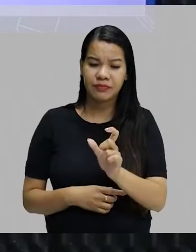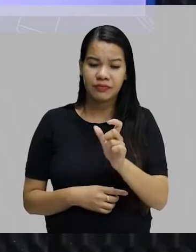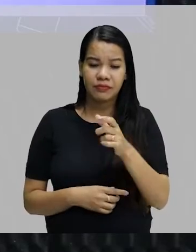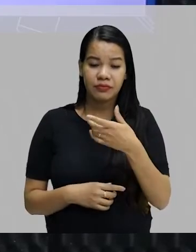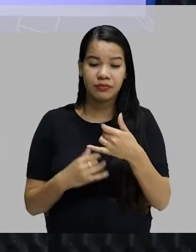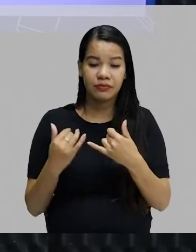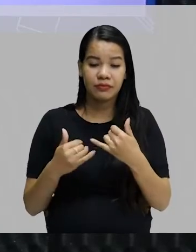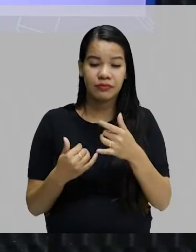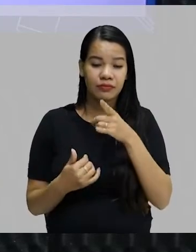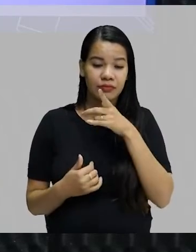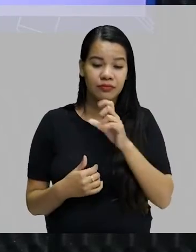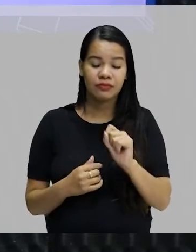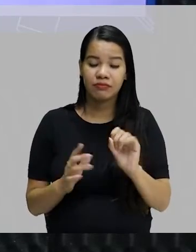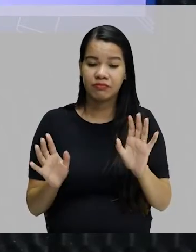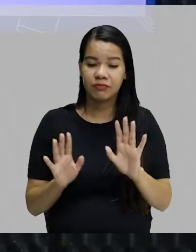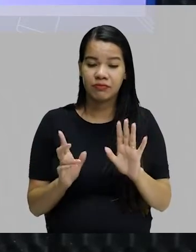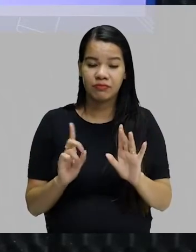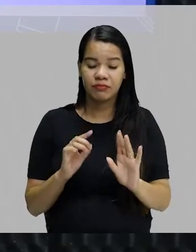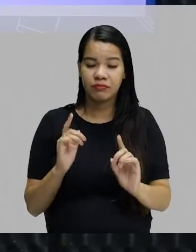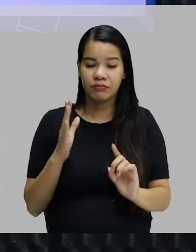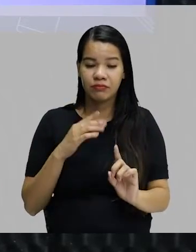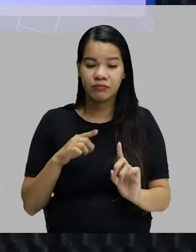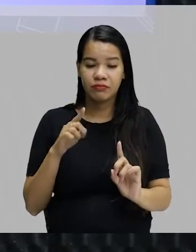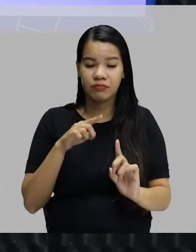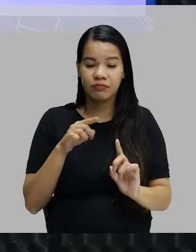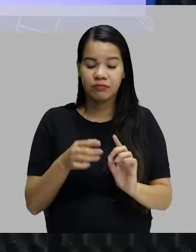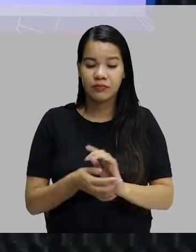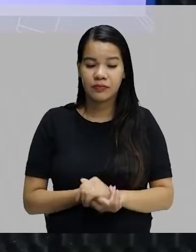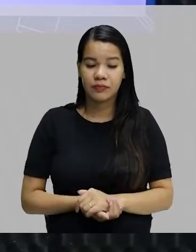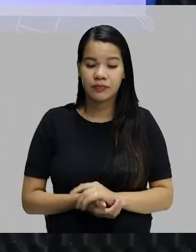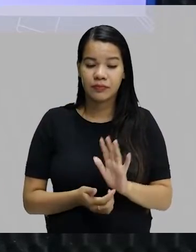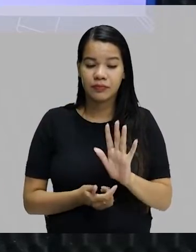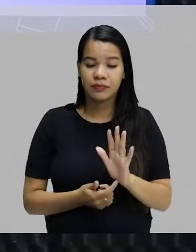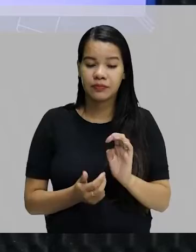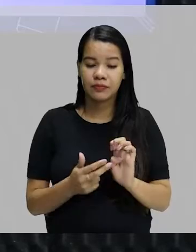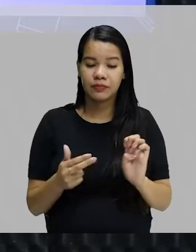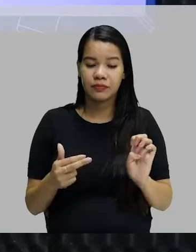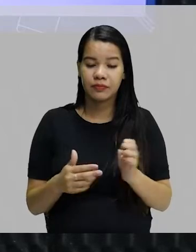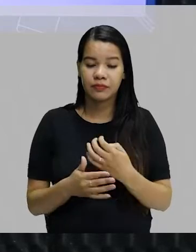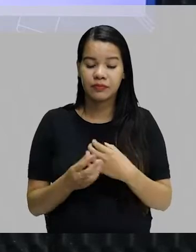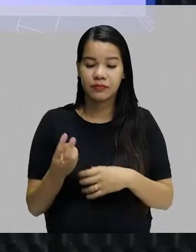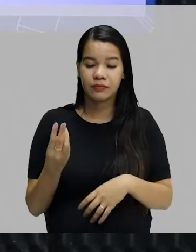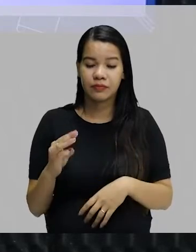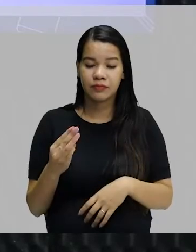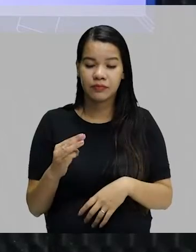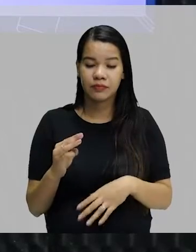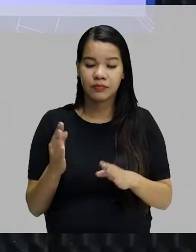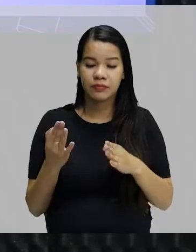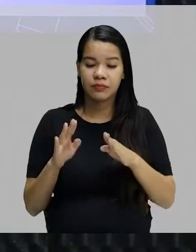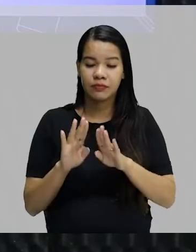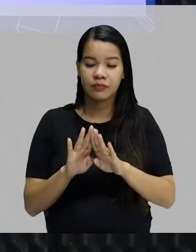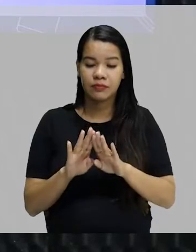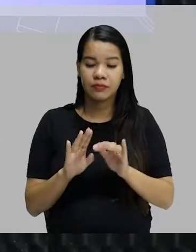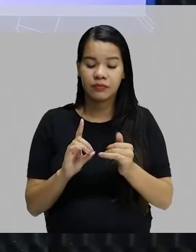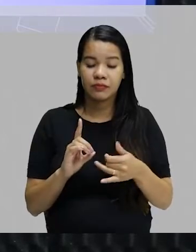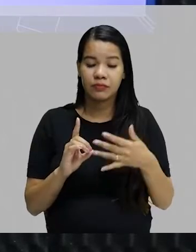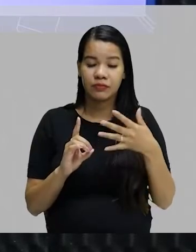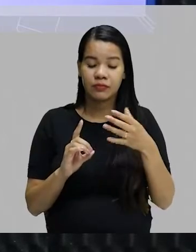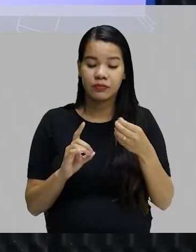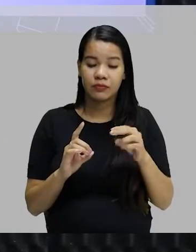não. Não era esta a intenção do Wittgenstein colocar como elementos matemáticos, fechados, absolutos, exatos,